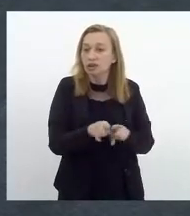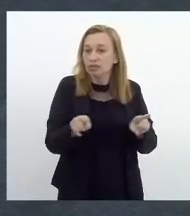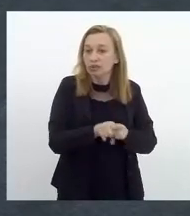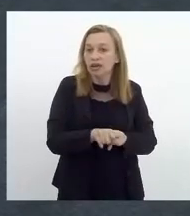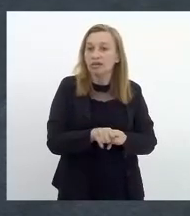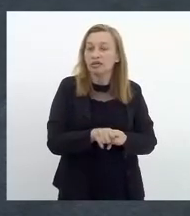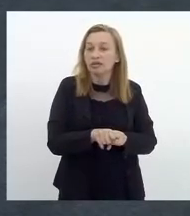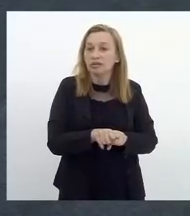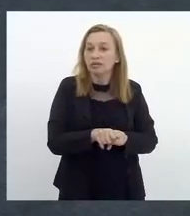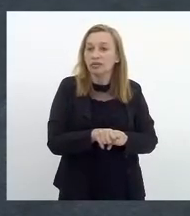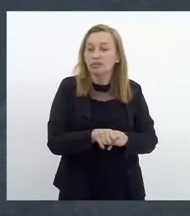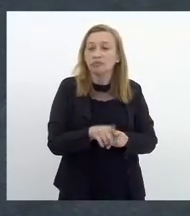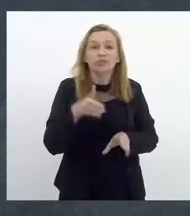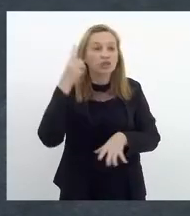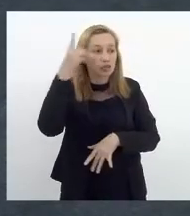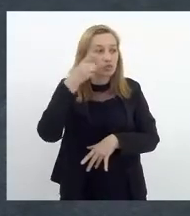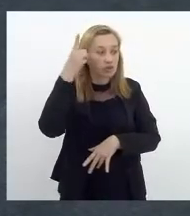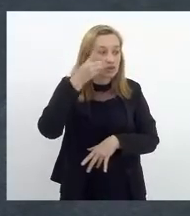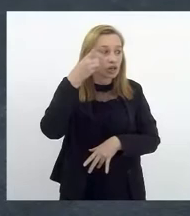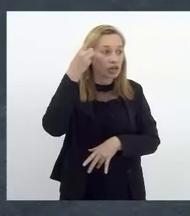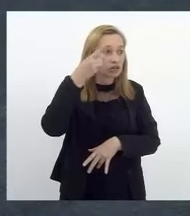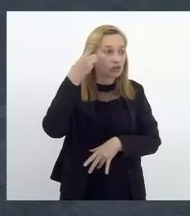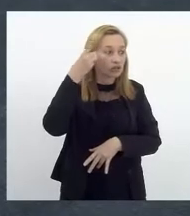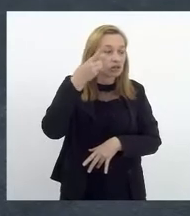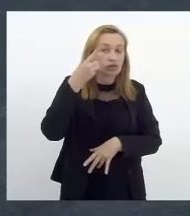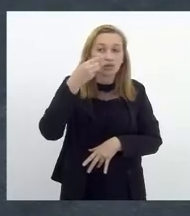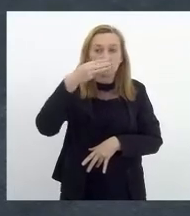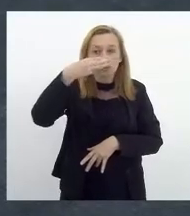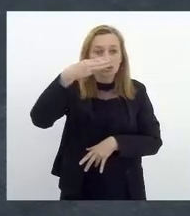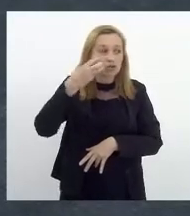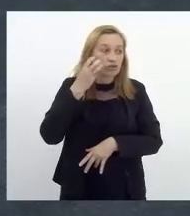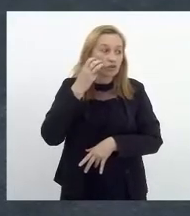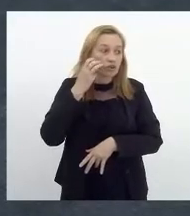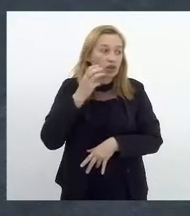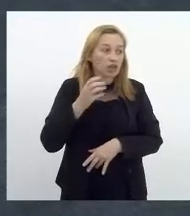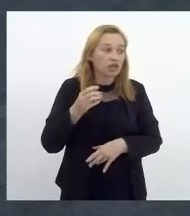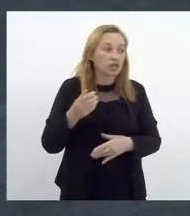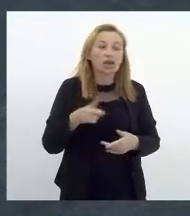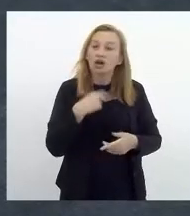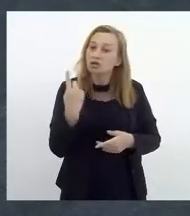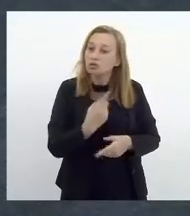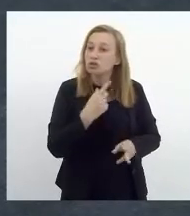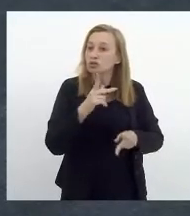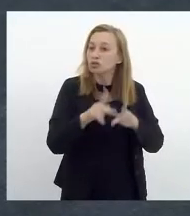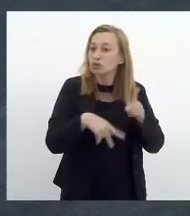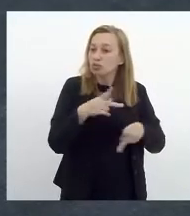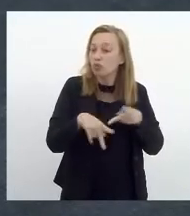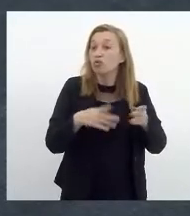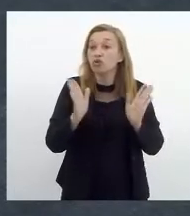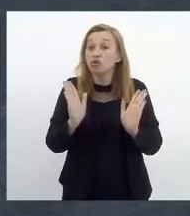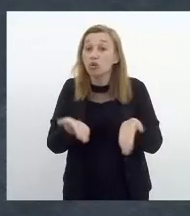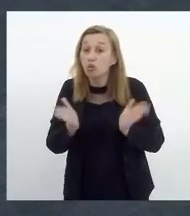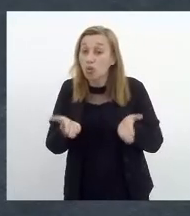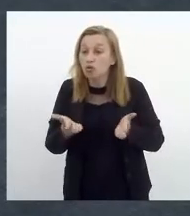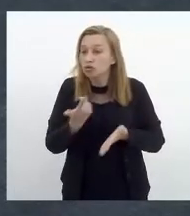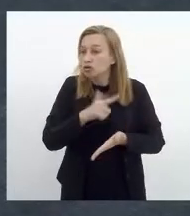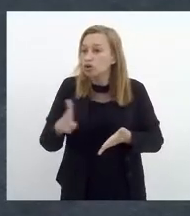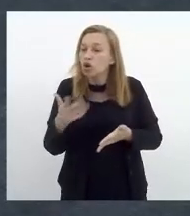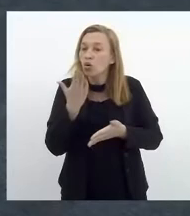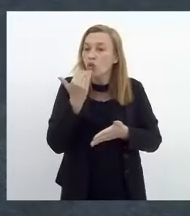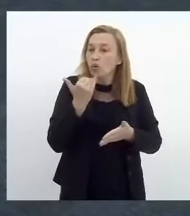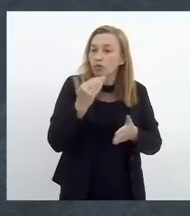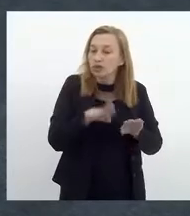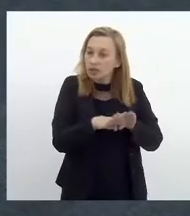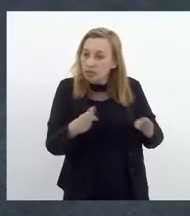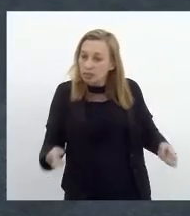ainda, deputado Valdec, a tentativa de ter a nossa população que hoje não tem comida na mesa